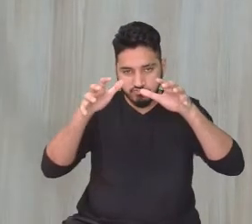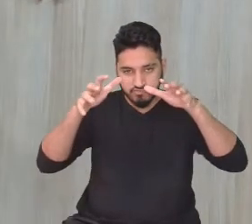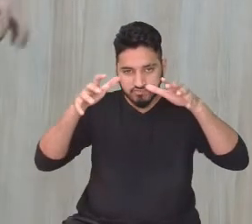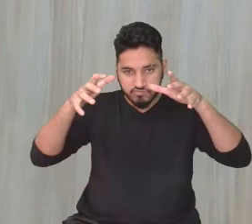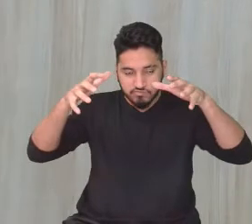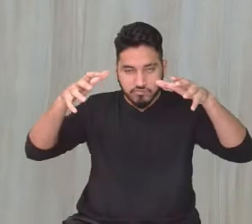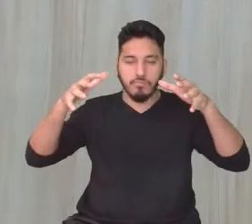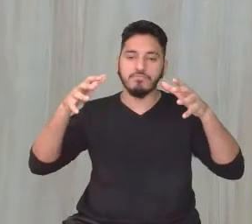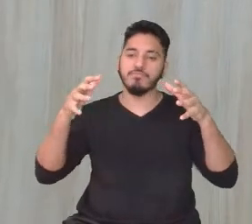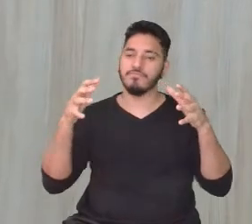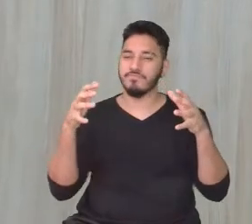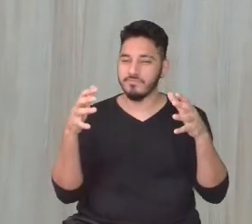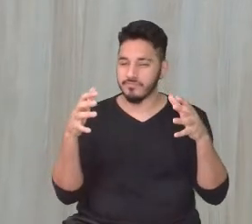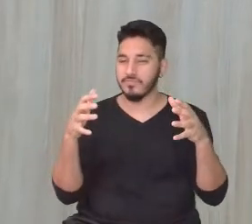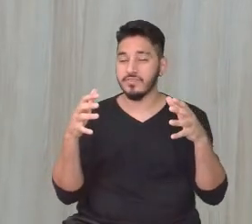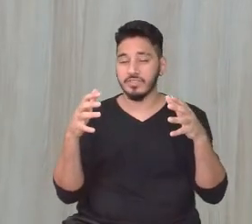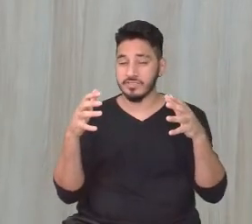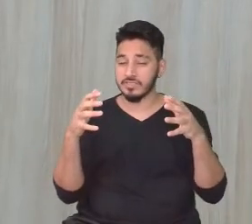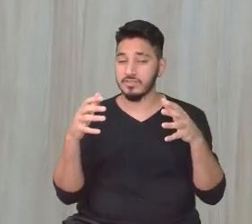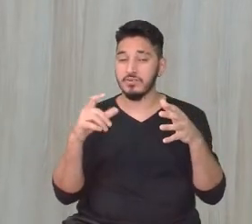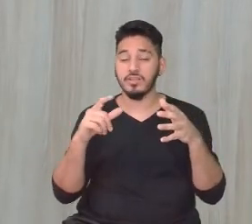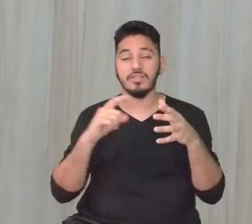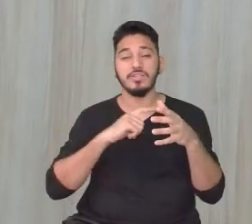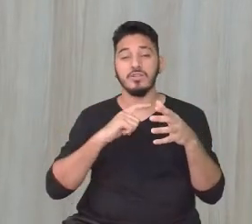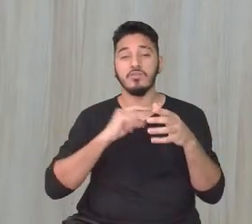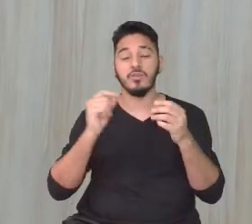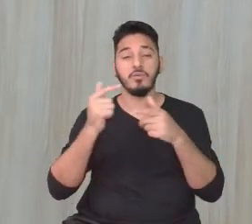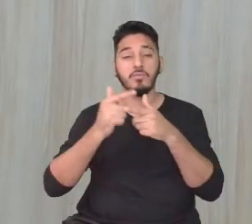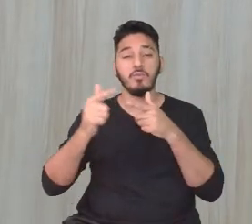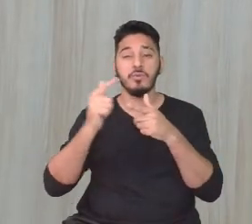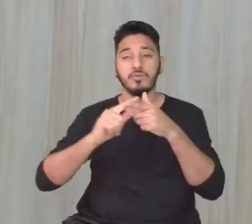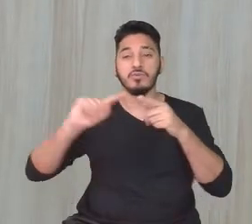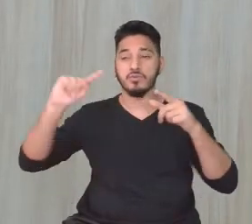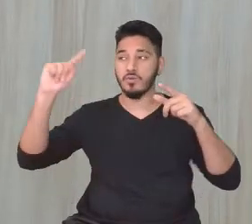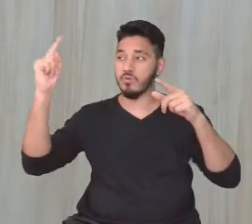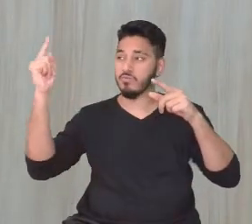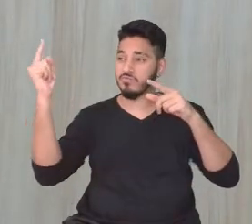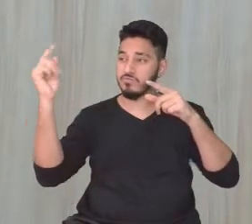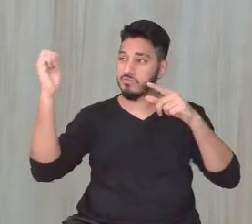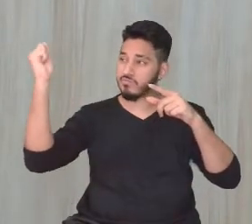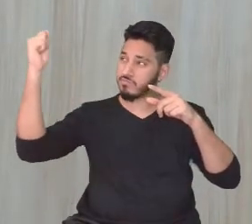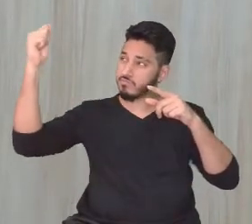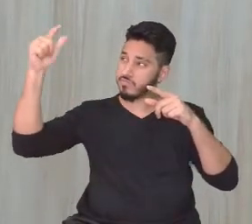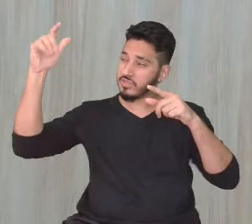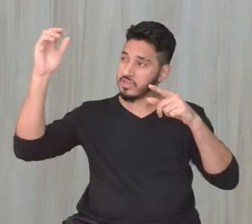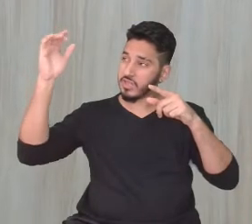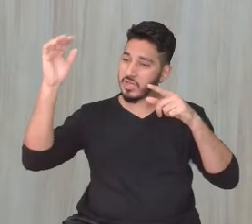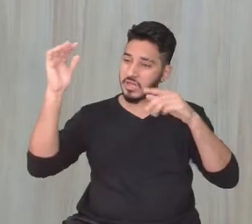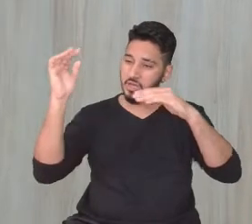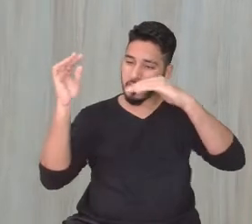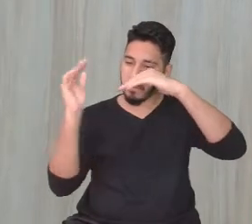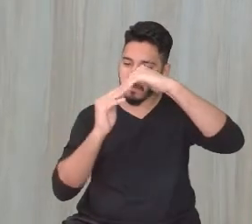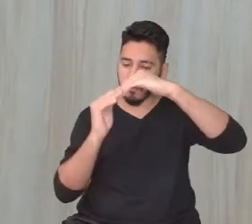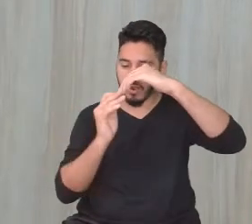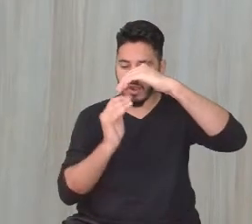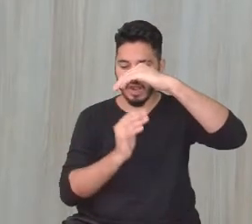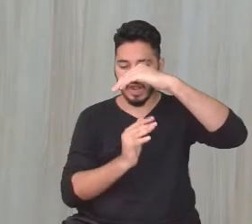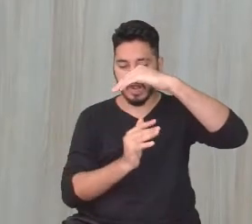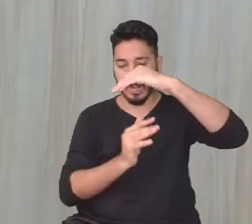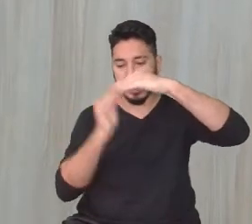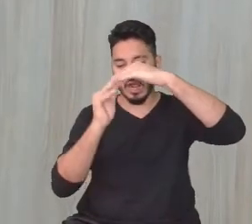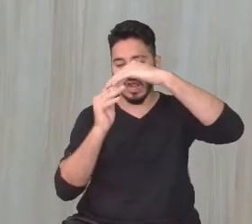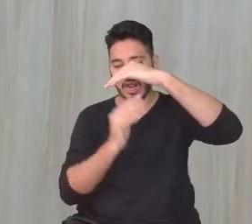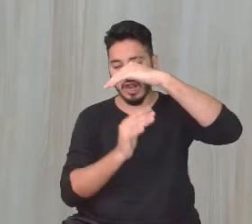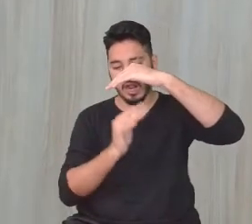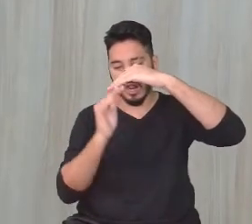Globo né e perde vindo ali aquela radiação solar que entra e fica um negócio bem mais preso aqui deixado bem mais